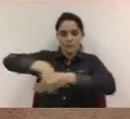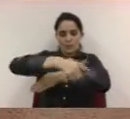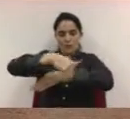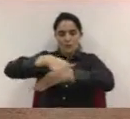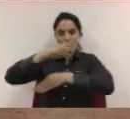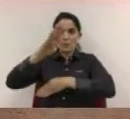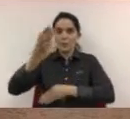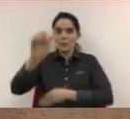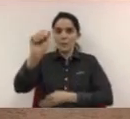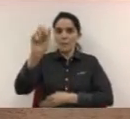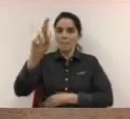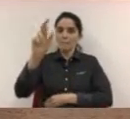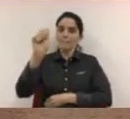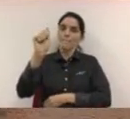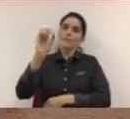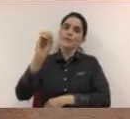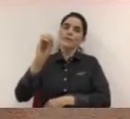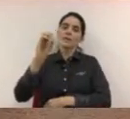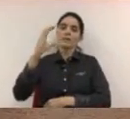de interesse histórico.